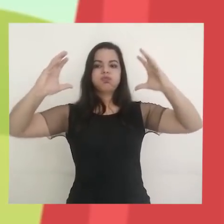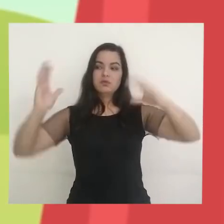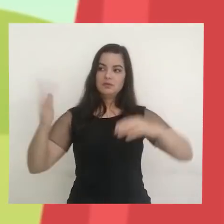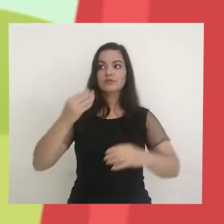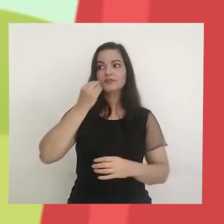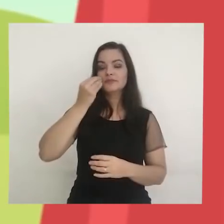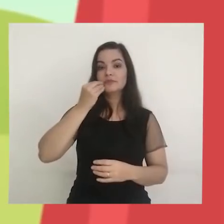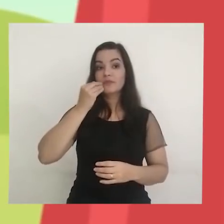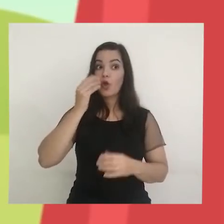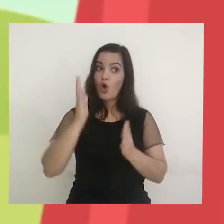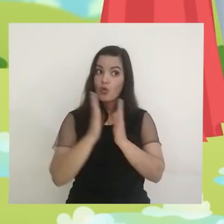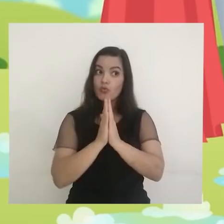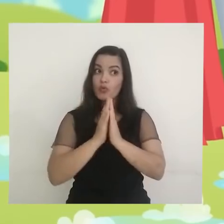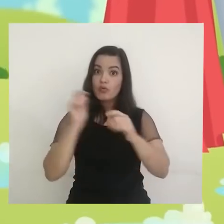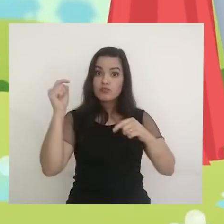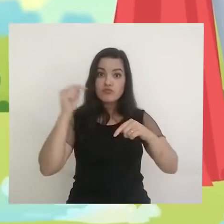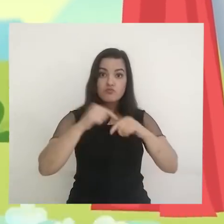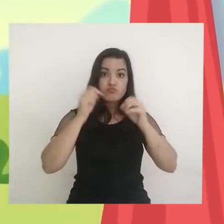hein, Cláudio?